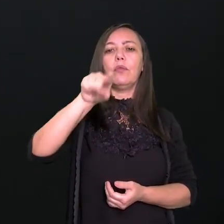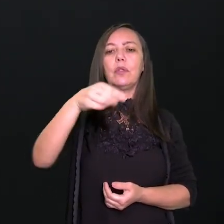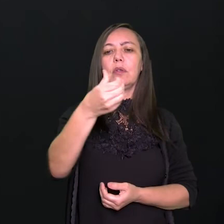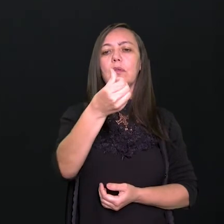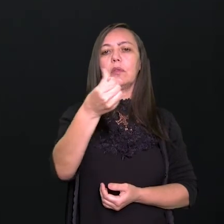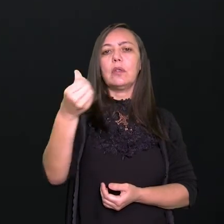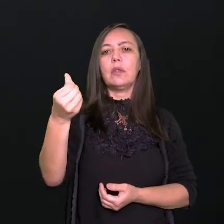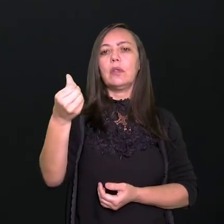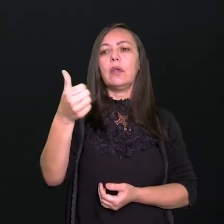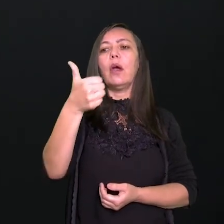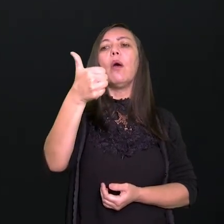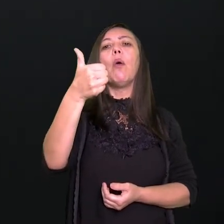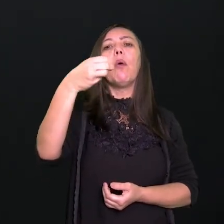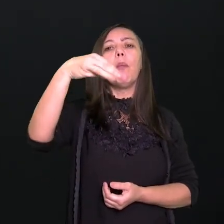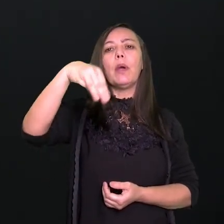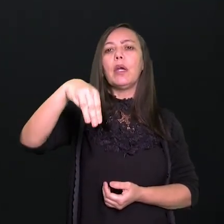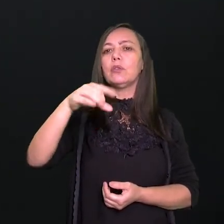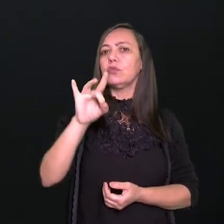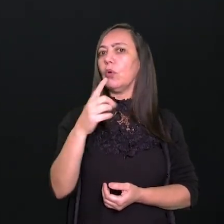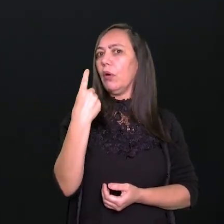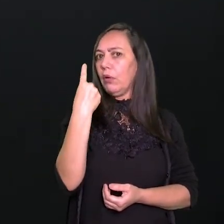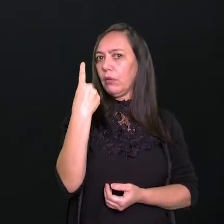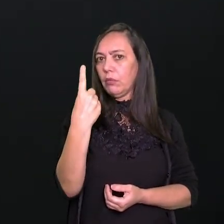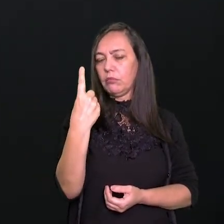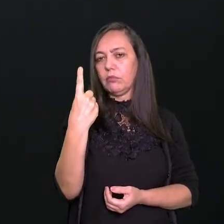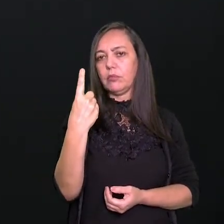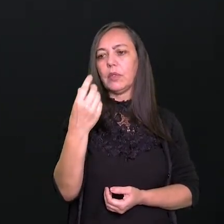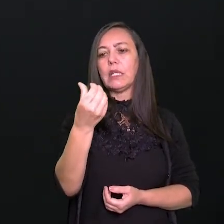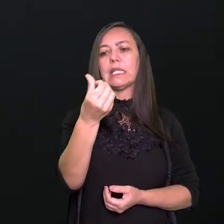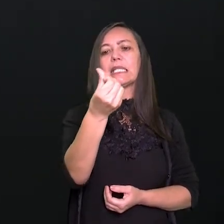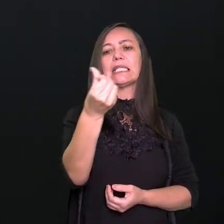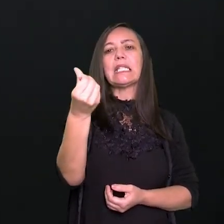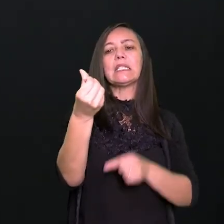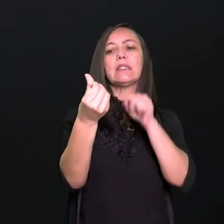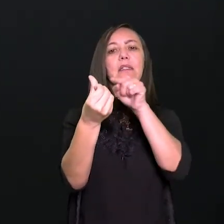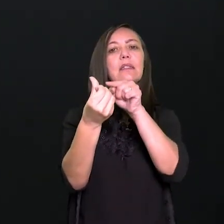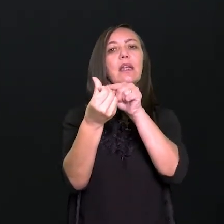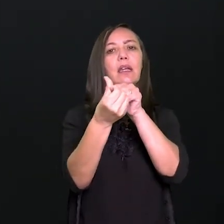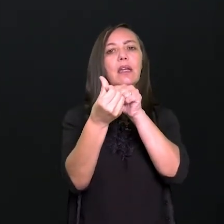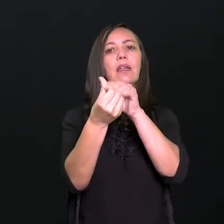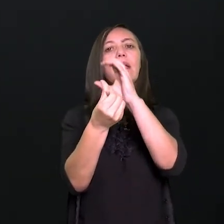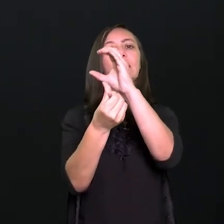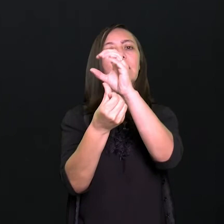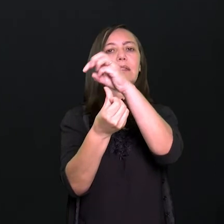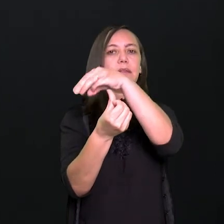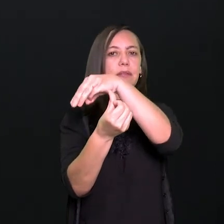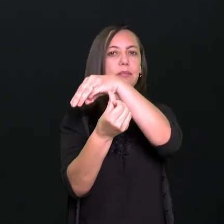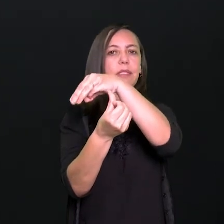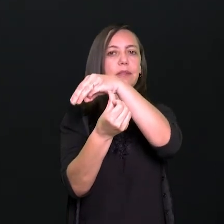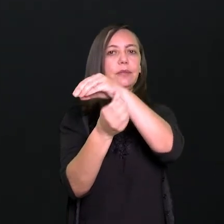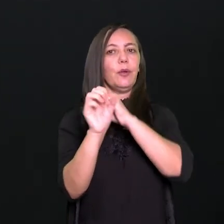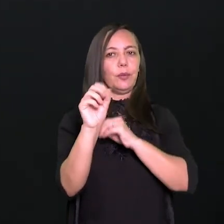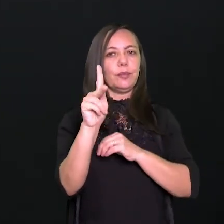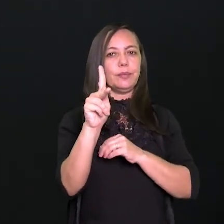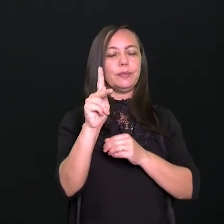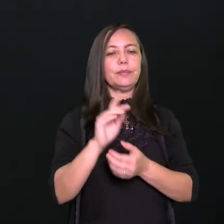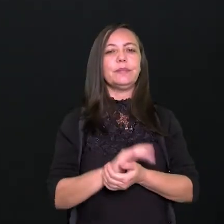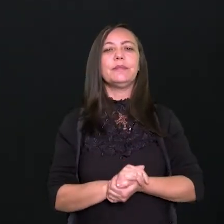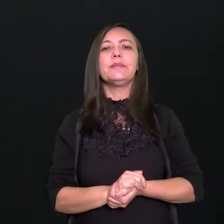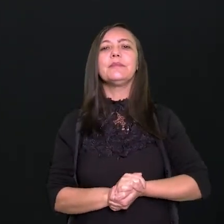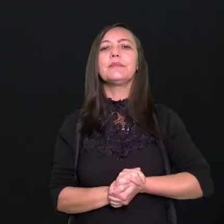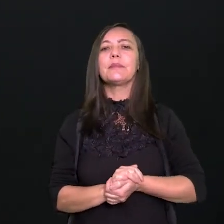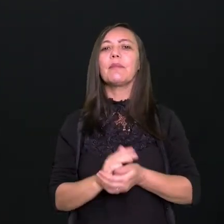1,66. O metro fechado eu só tenho 1. Os outros 66 equivalem aos centímetros. Legal,